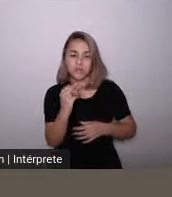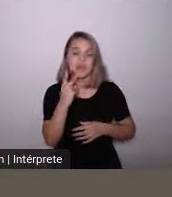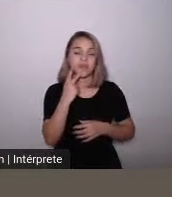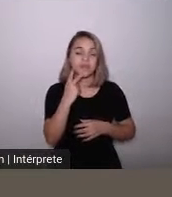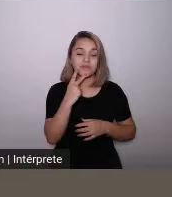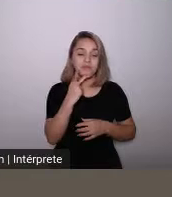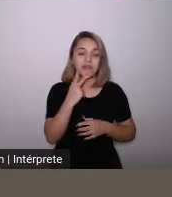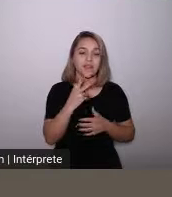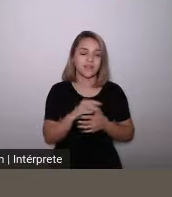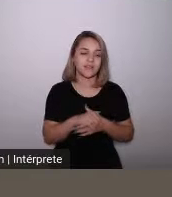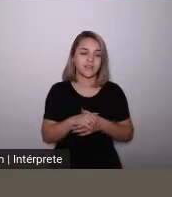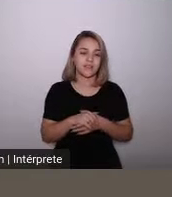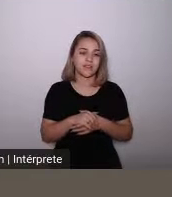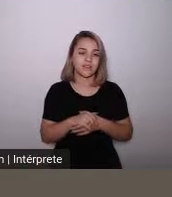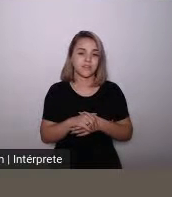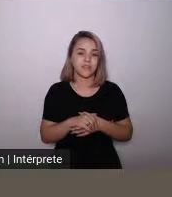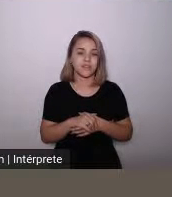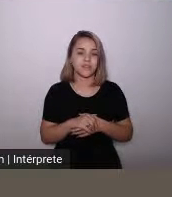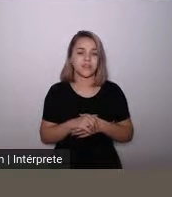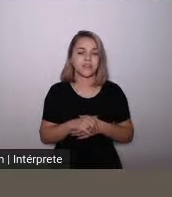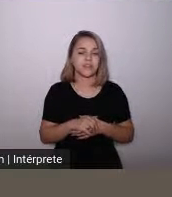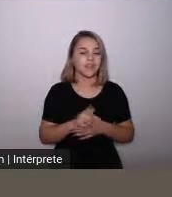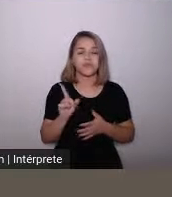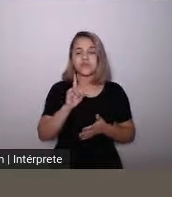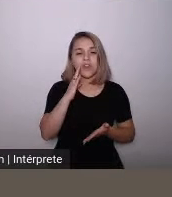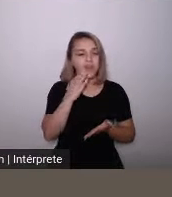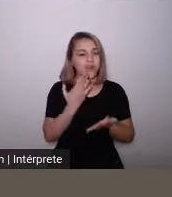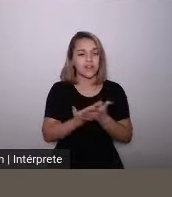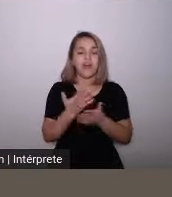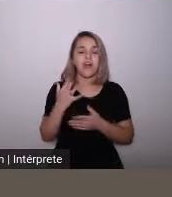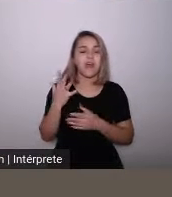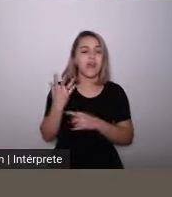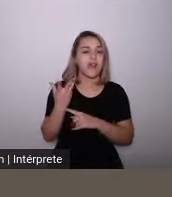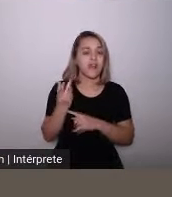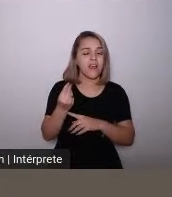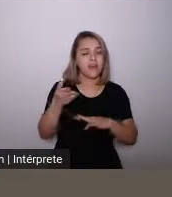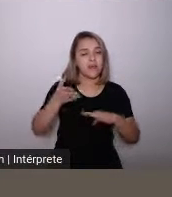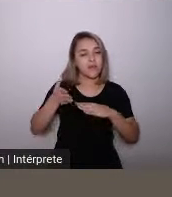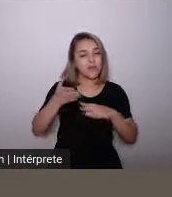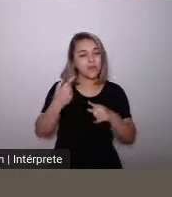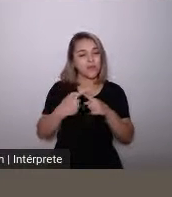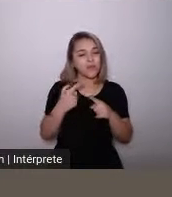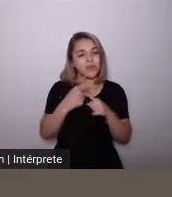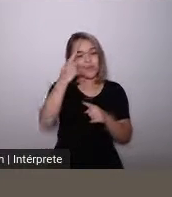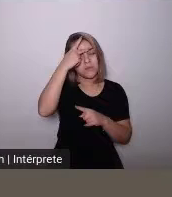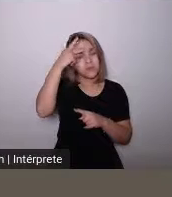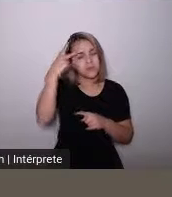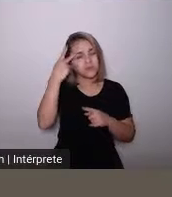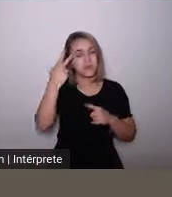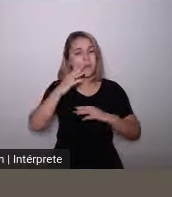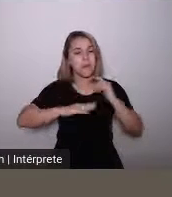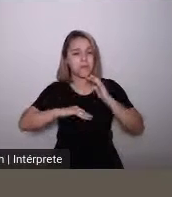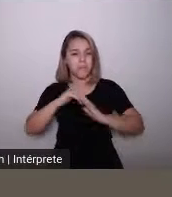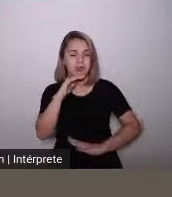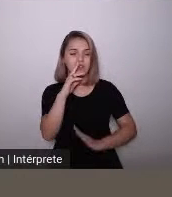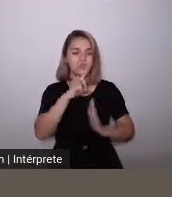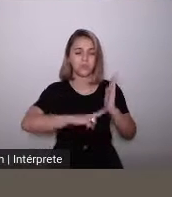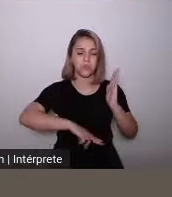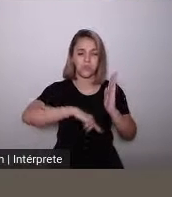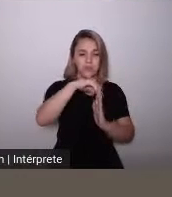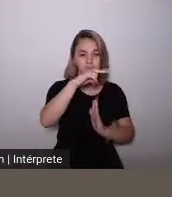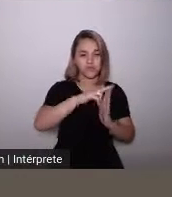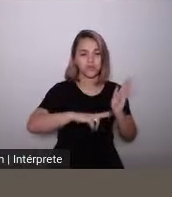Sandra: lança o descrédito sobre a arte moderna porque a disciplina dos pintores modernos, cubista, não é